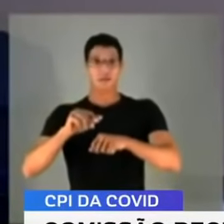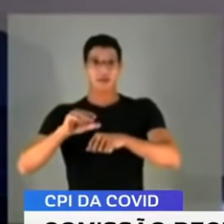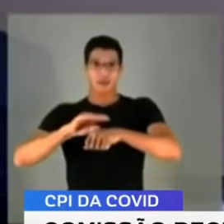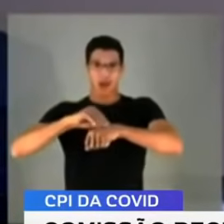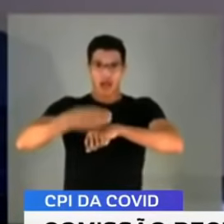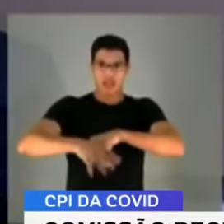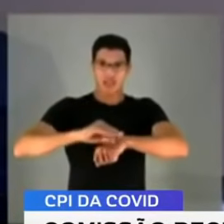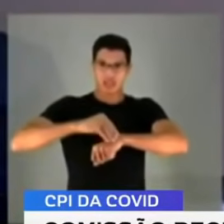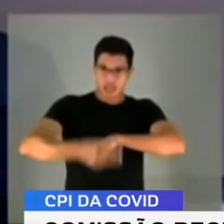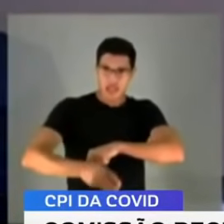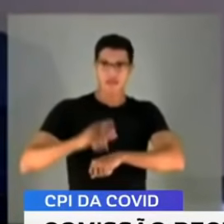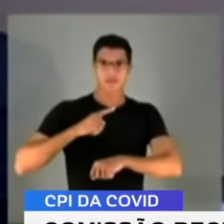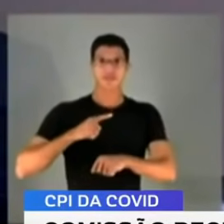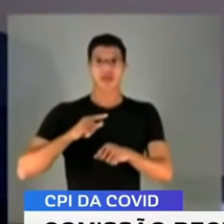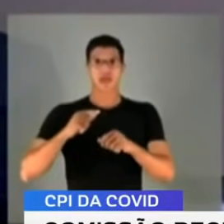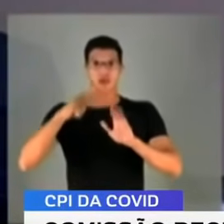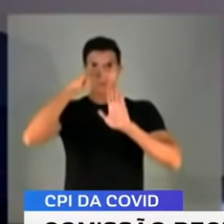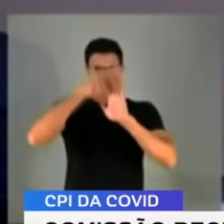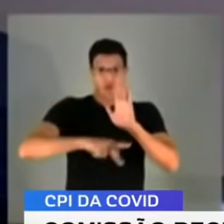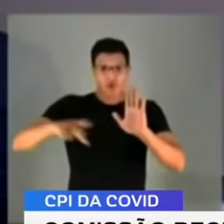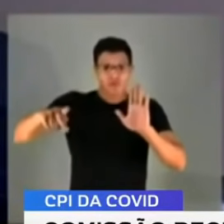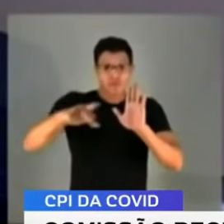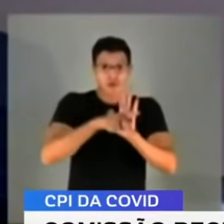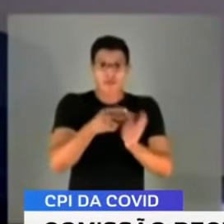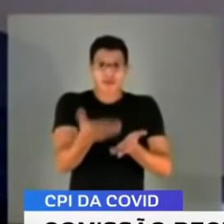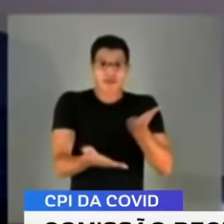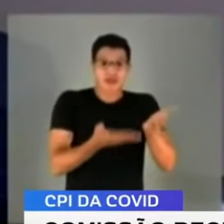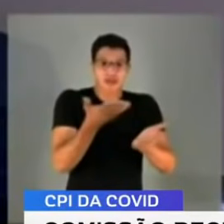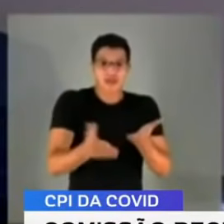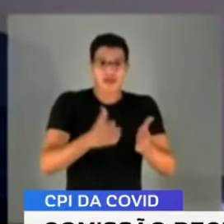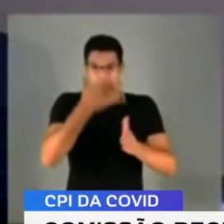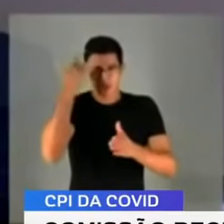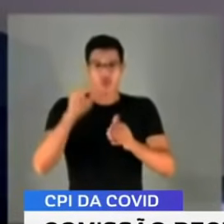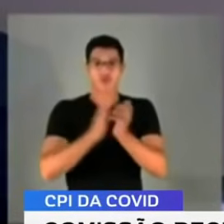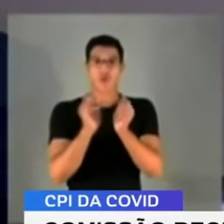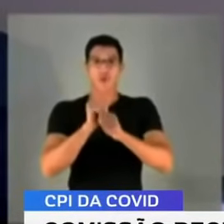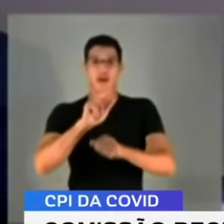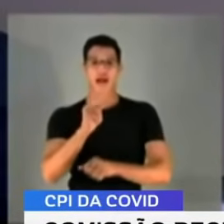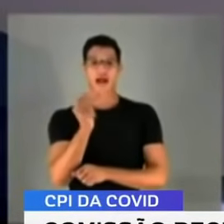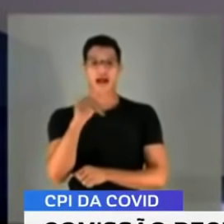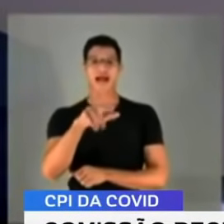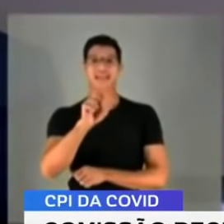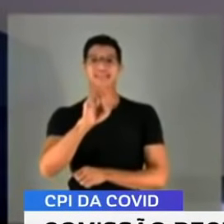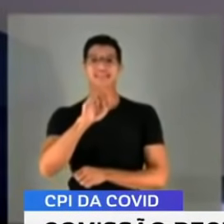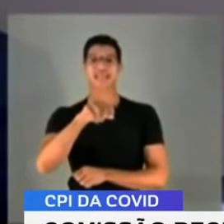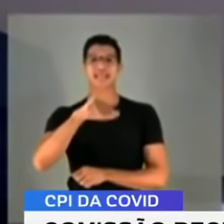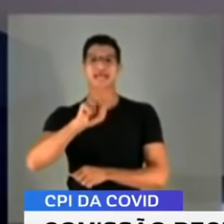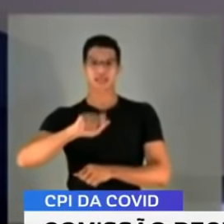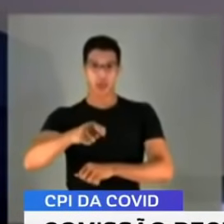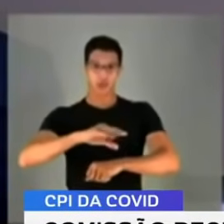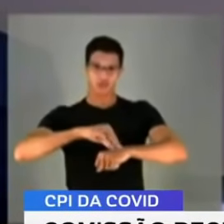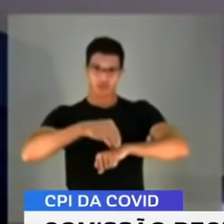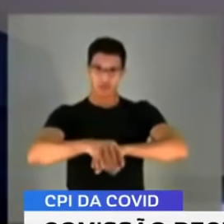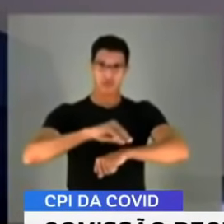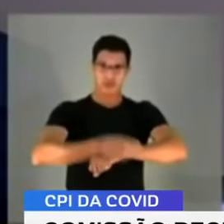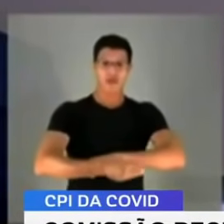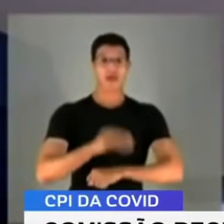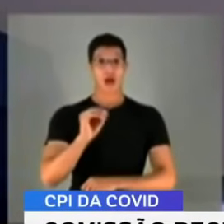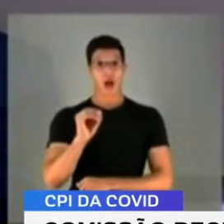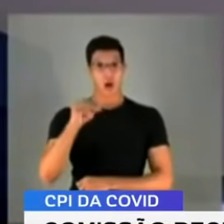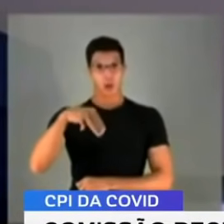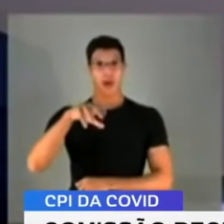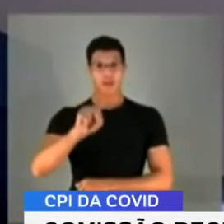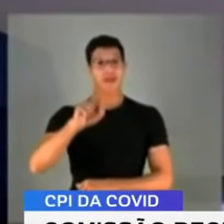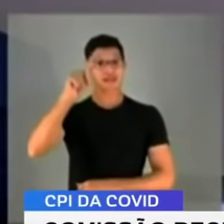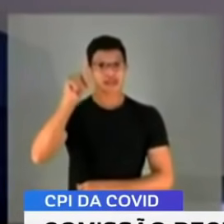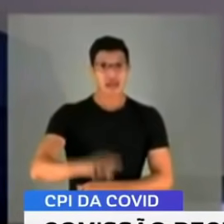exemplo, é uma doença que tem um protocolo próprio para tratar os doentes com hanseníase no Brasil e assim para várias outras doenças. A OMS,